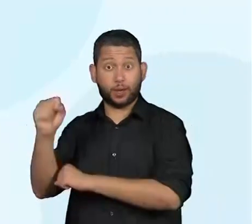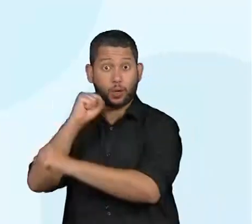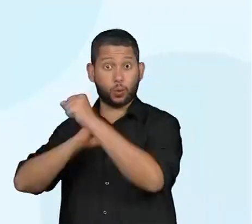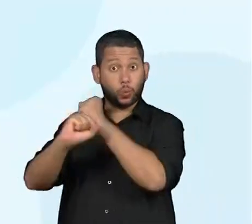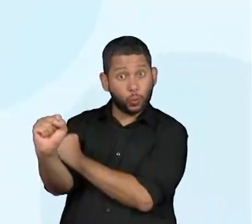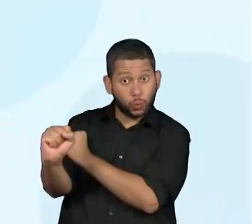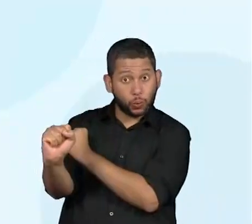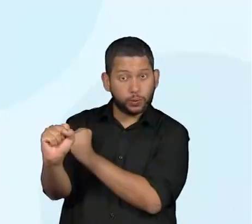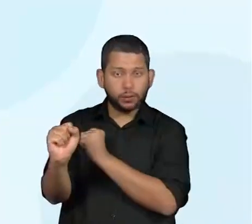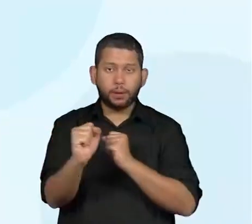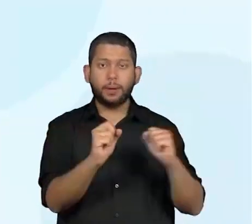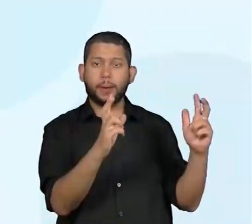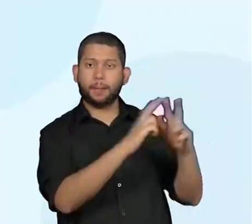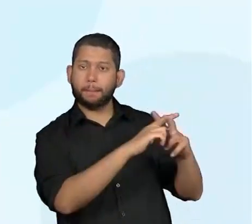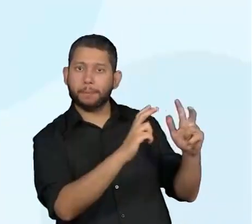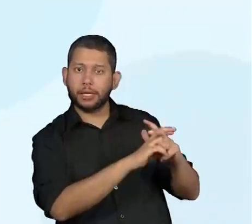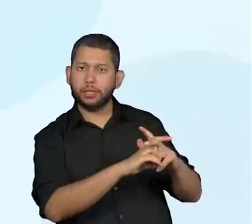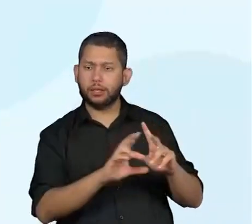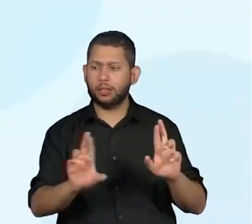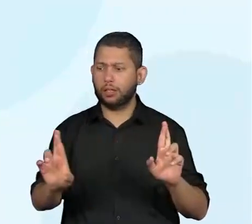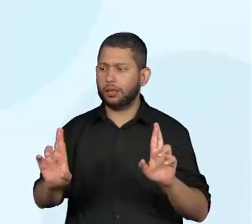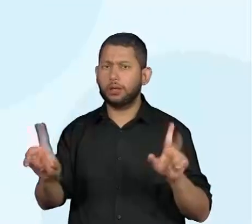e brigas.